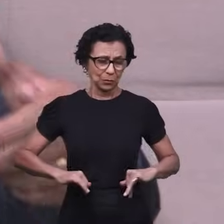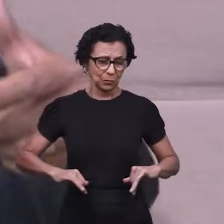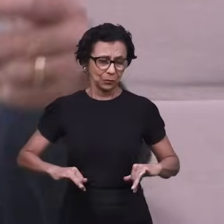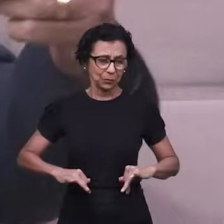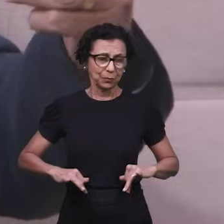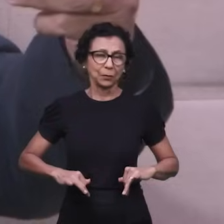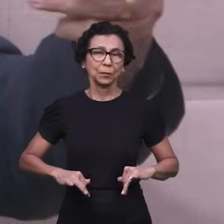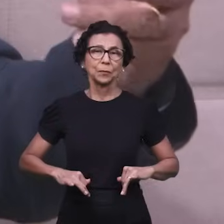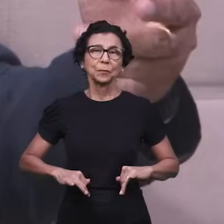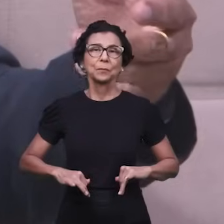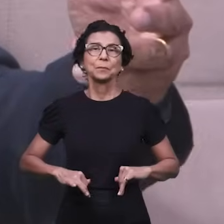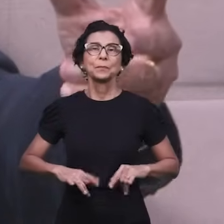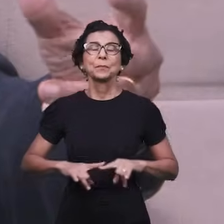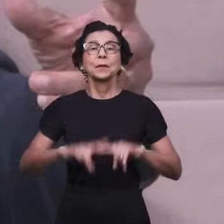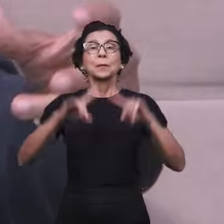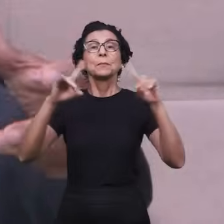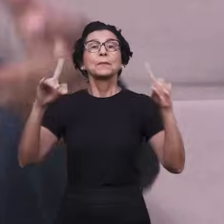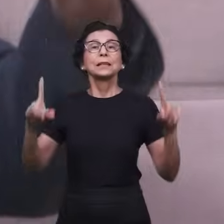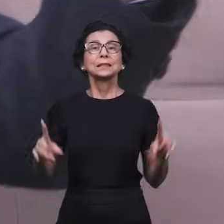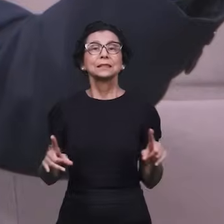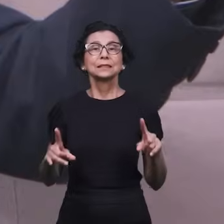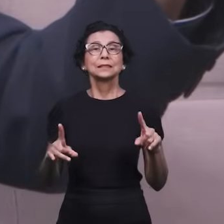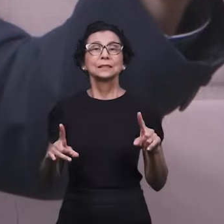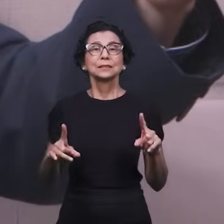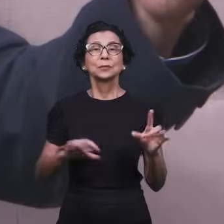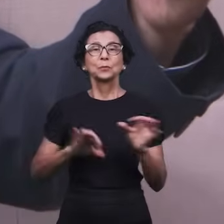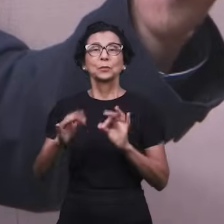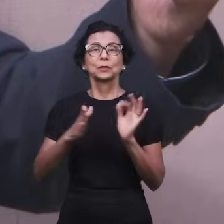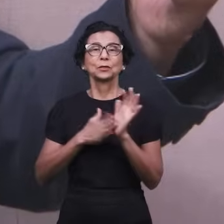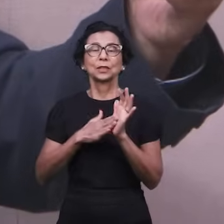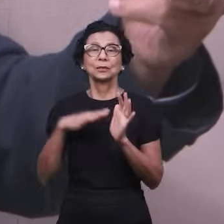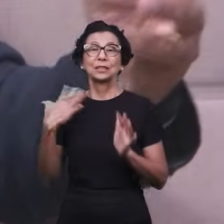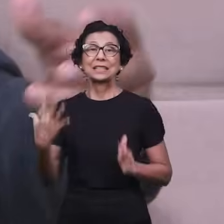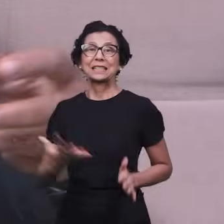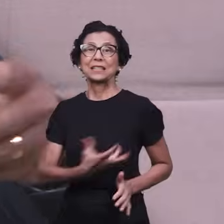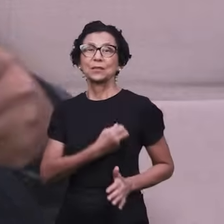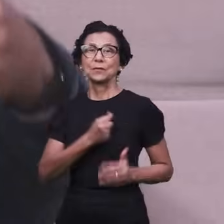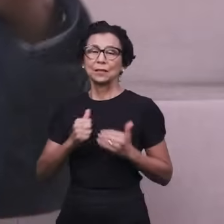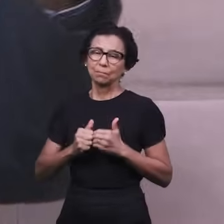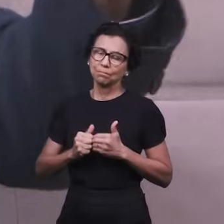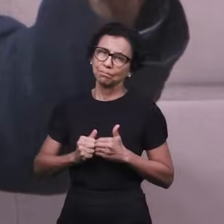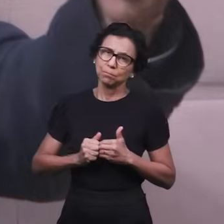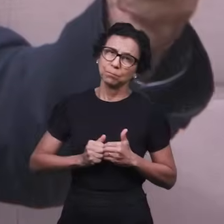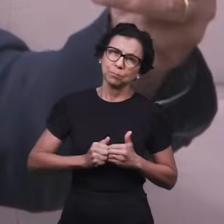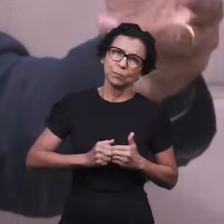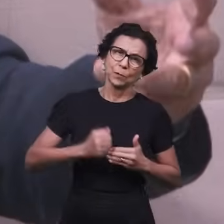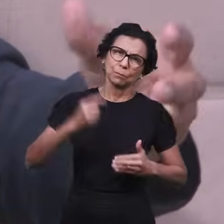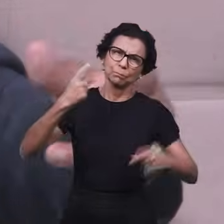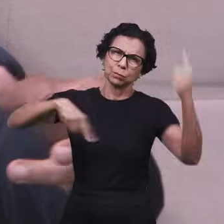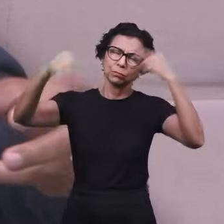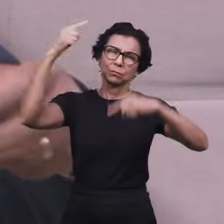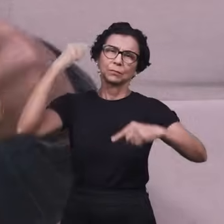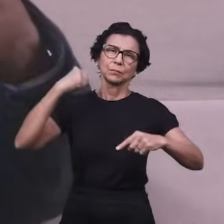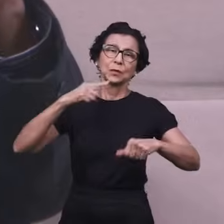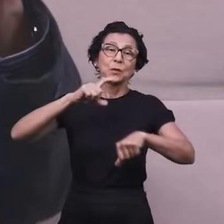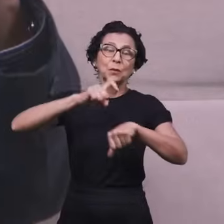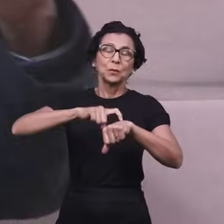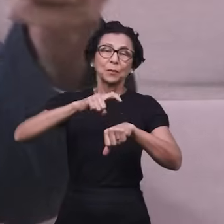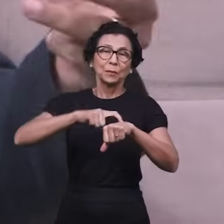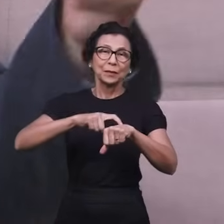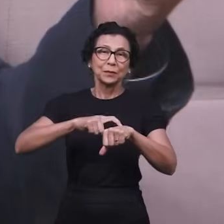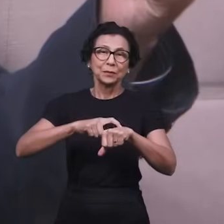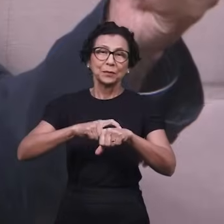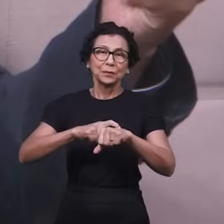grande explosão do projeto da salvação foi a ressurreição. Amém. A ressurreição venceu a morte, né? O